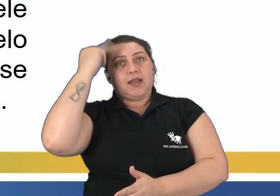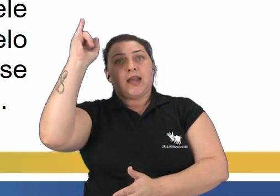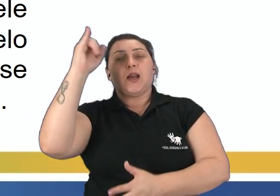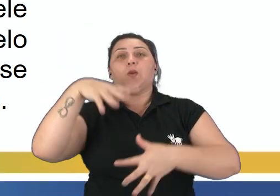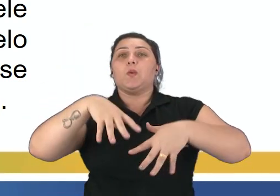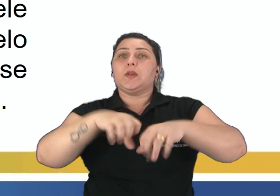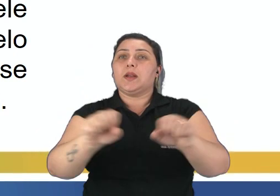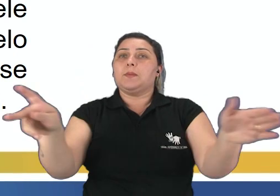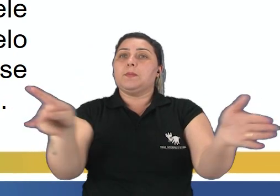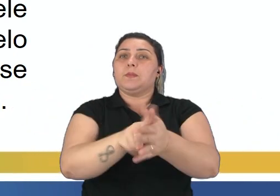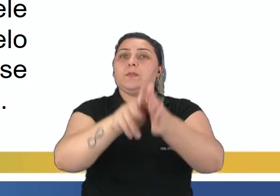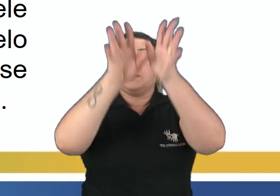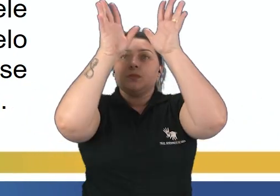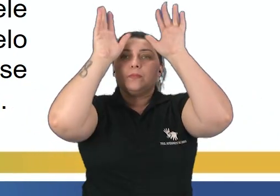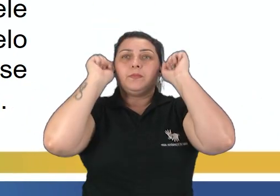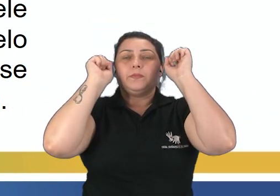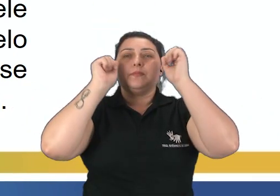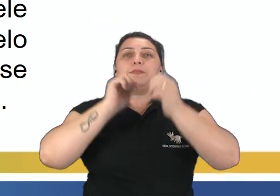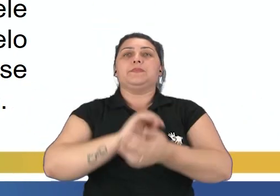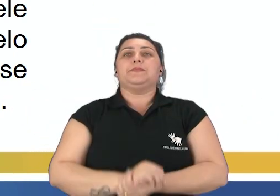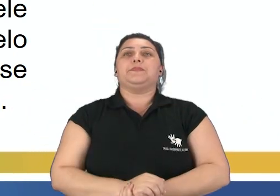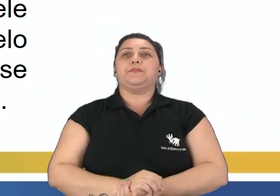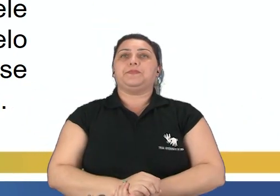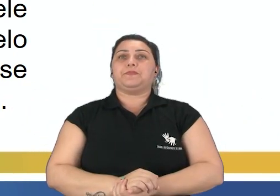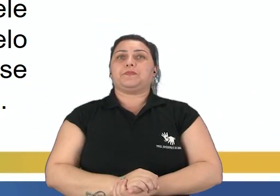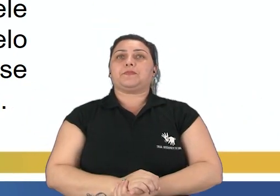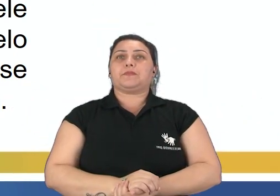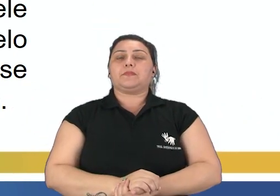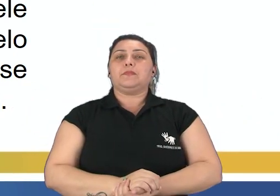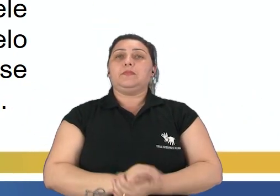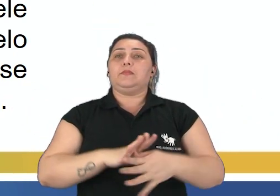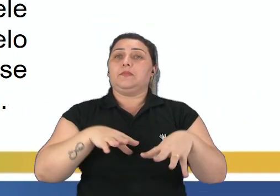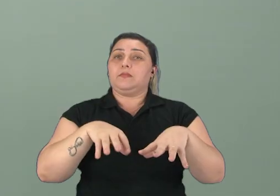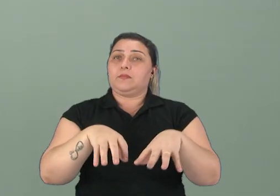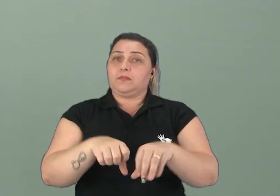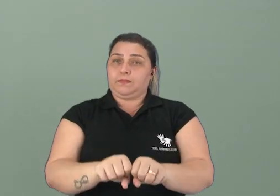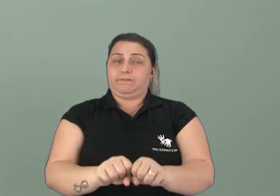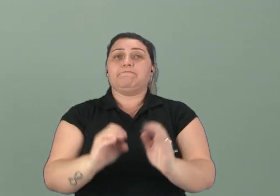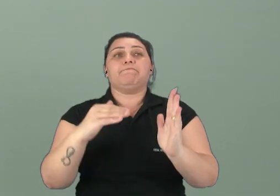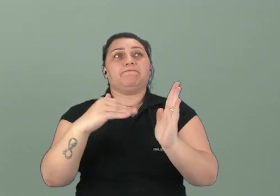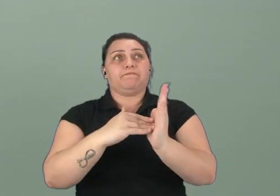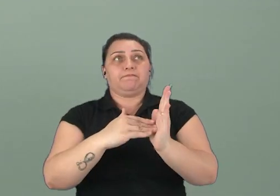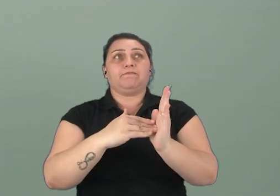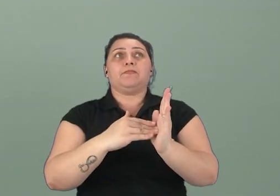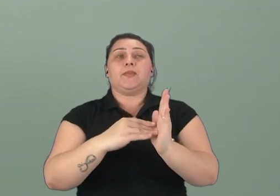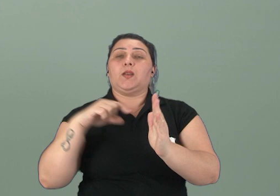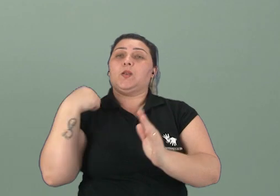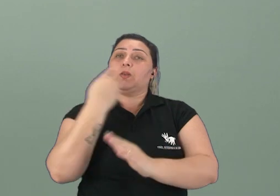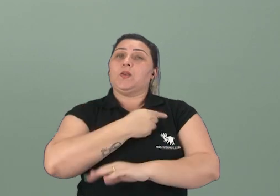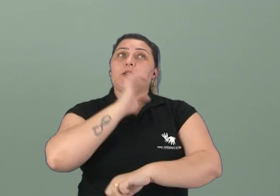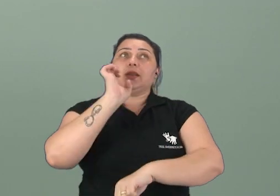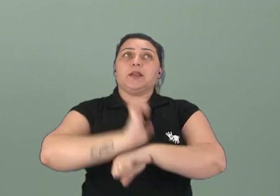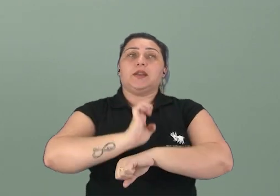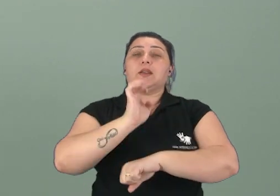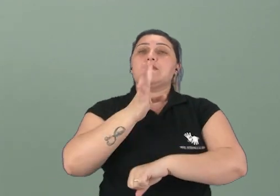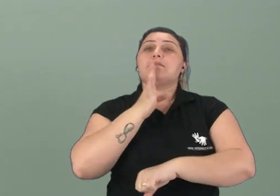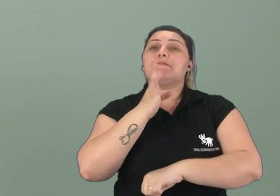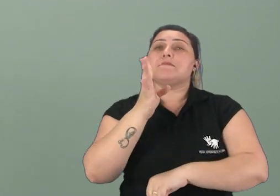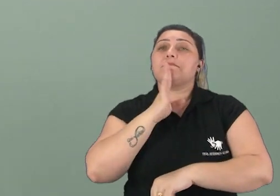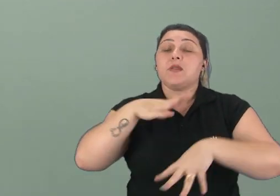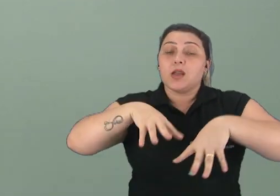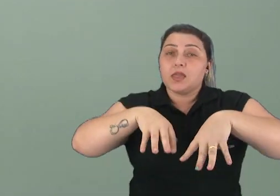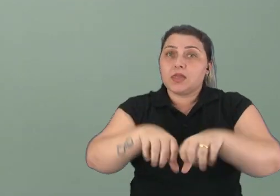criando-se então o território do Acre. Então, até aí, esse momento, o nosso estado era conhecido como